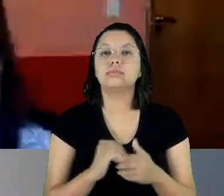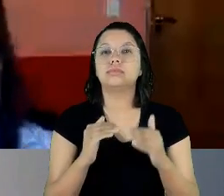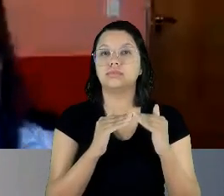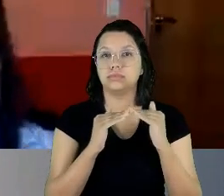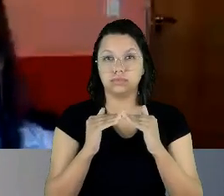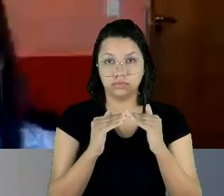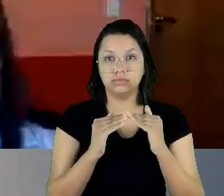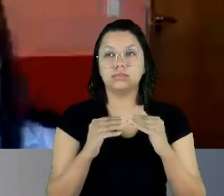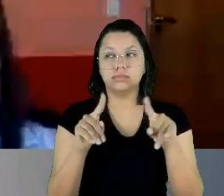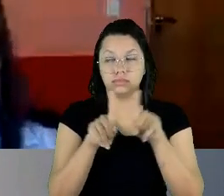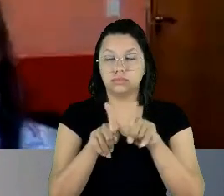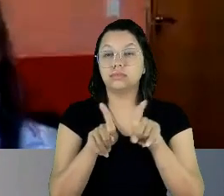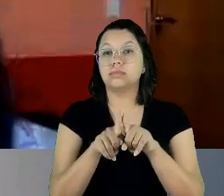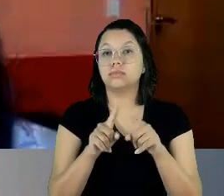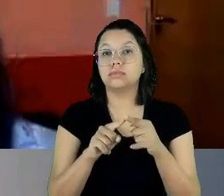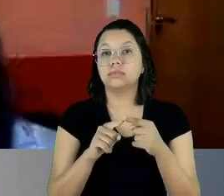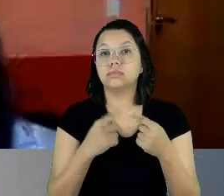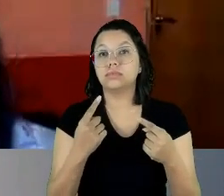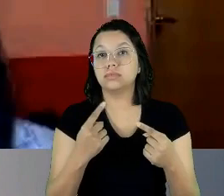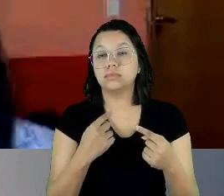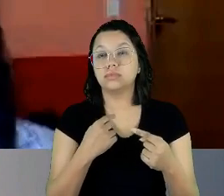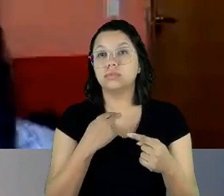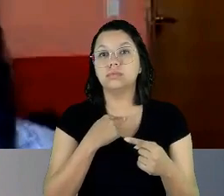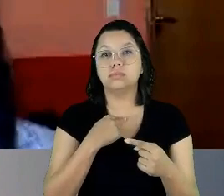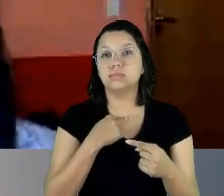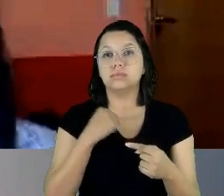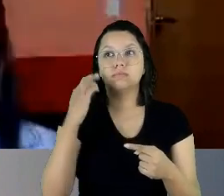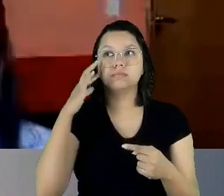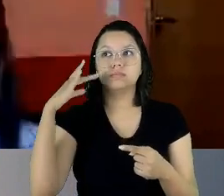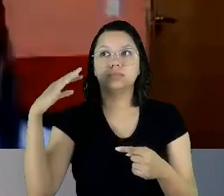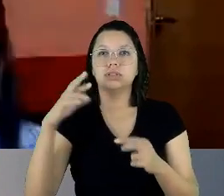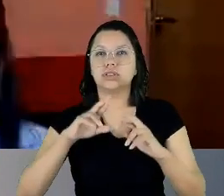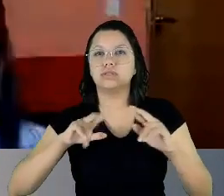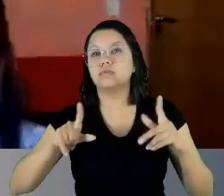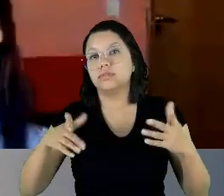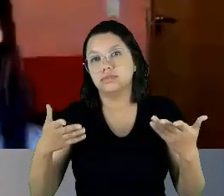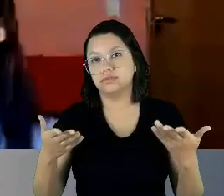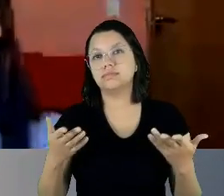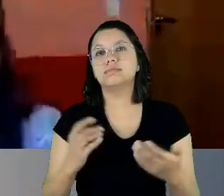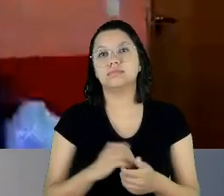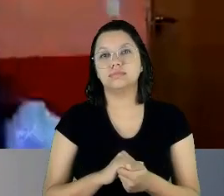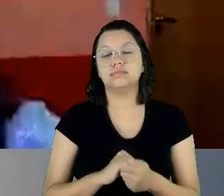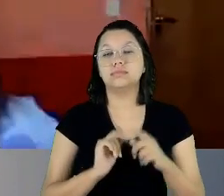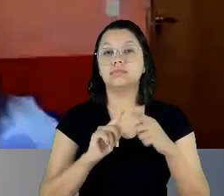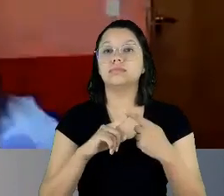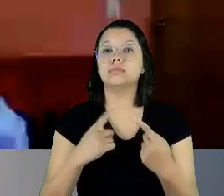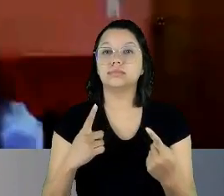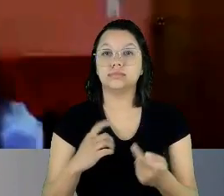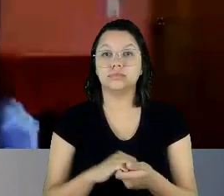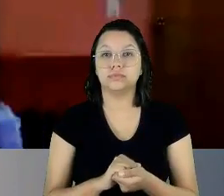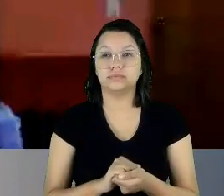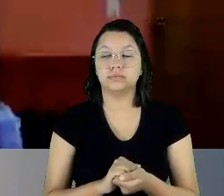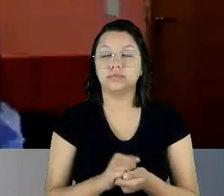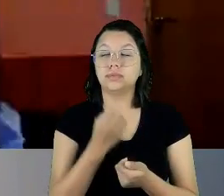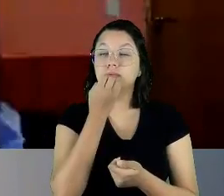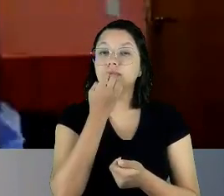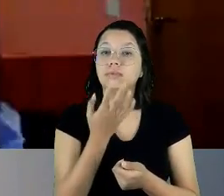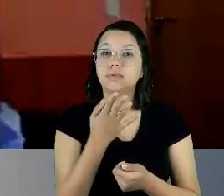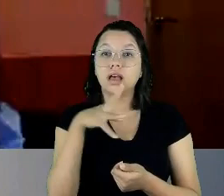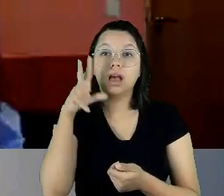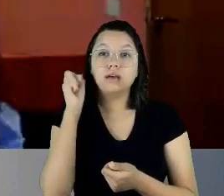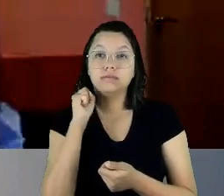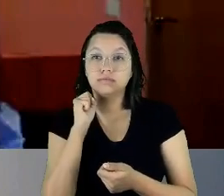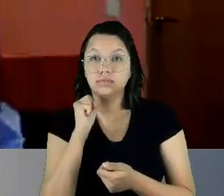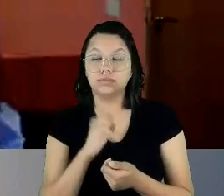Tô de acordo também, mas acho que eu não poderia pensar muito diferente. Mas é muito